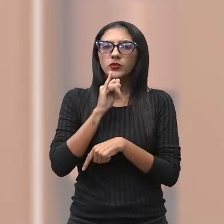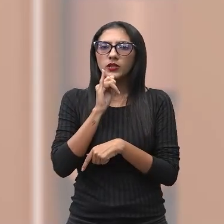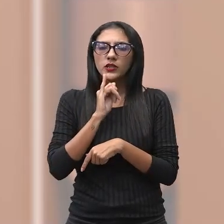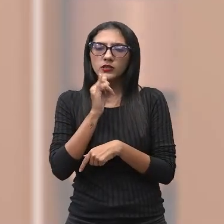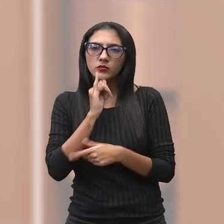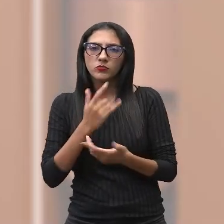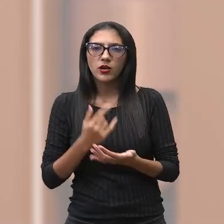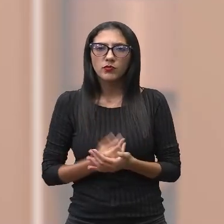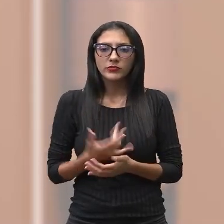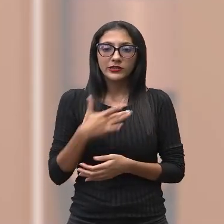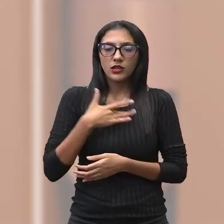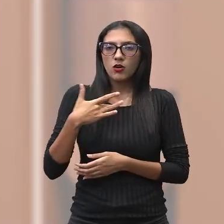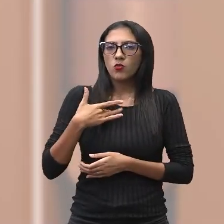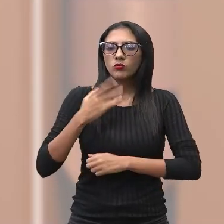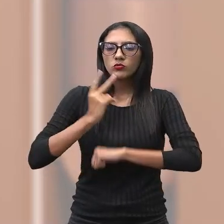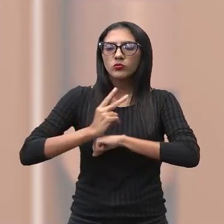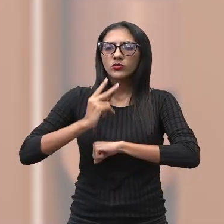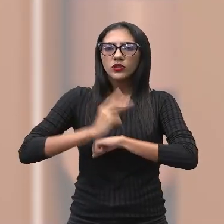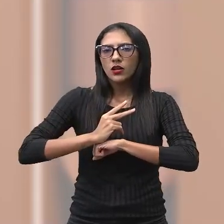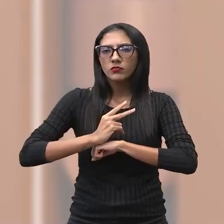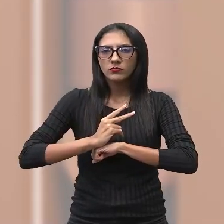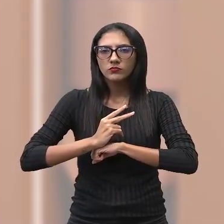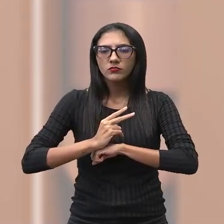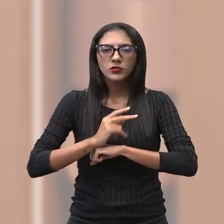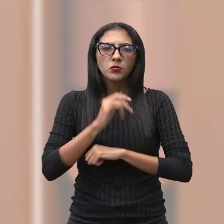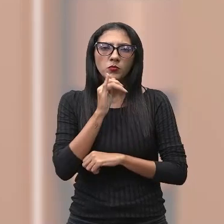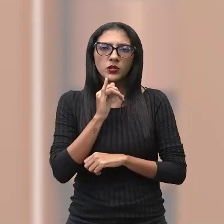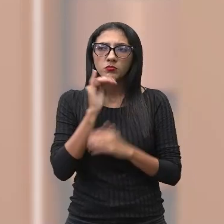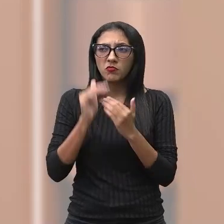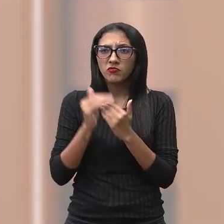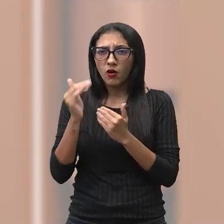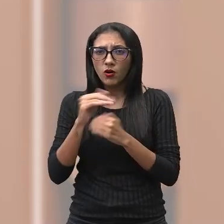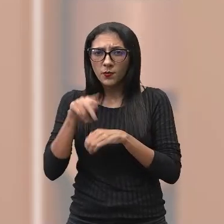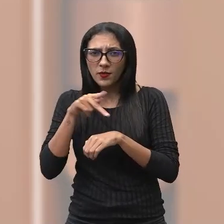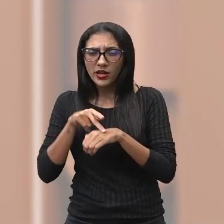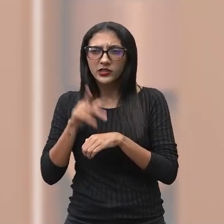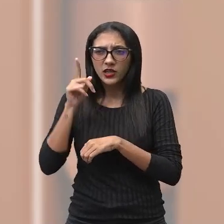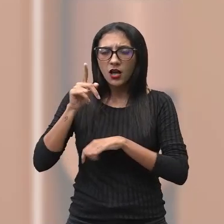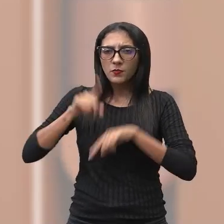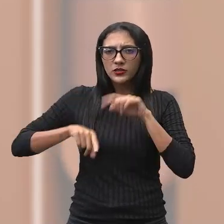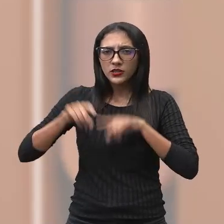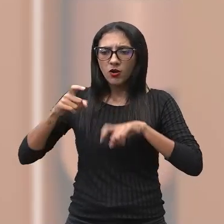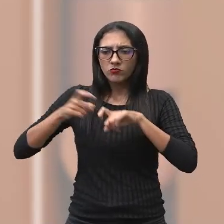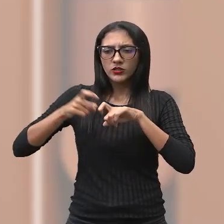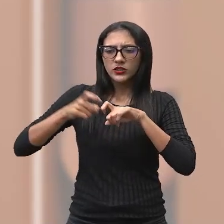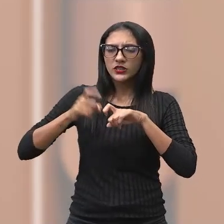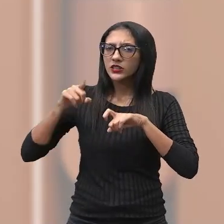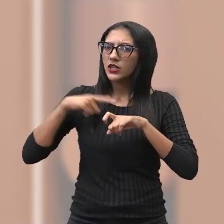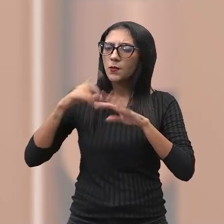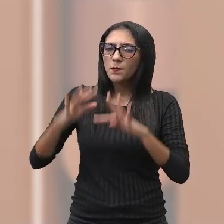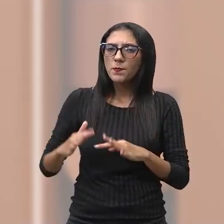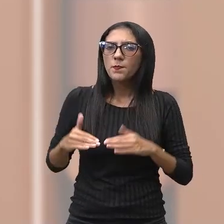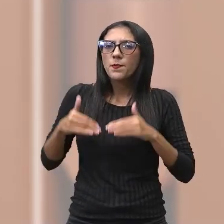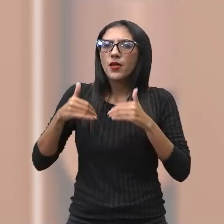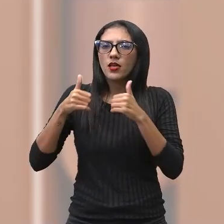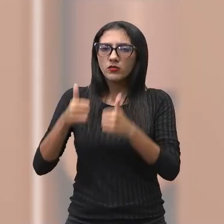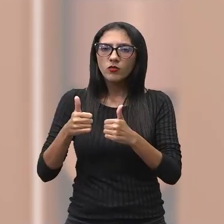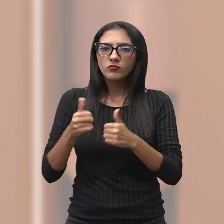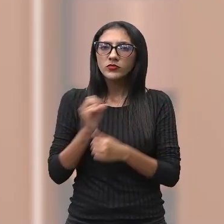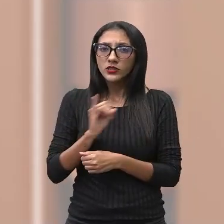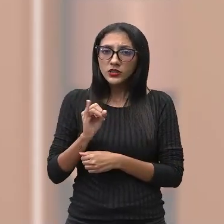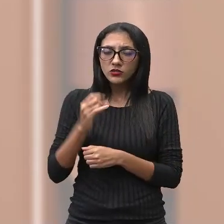tratamentos médicos, porque os equipamentos que existem lá naquele país são muito mais avançados e se você trabalhar